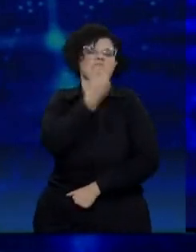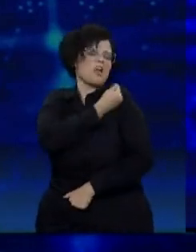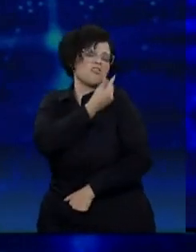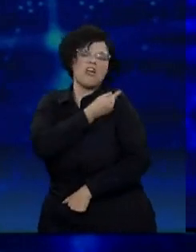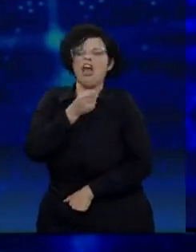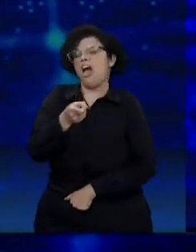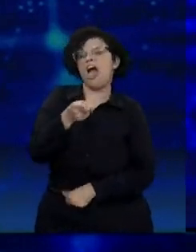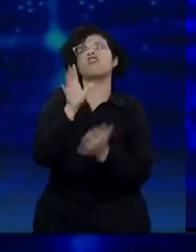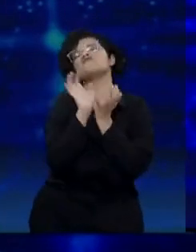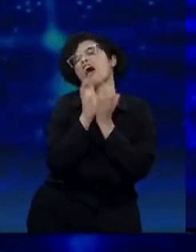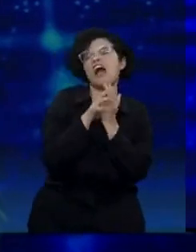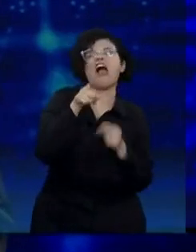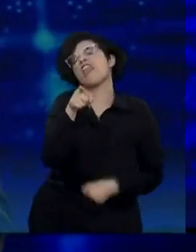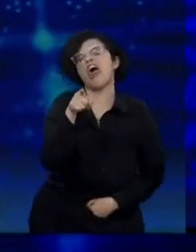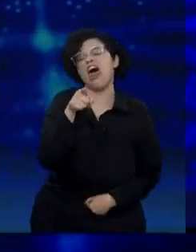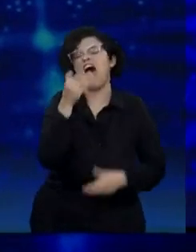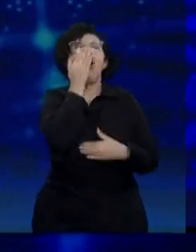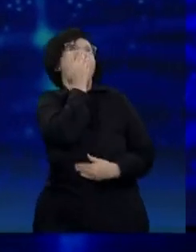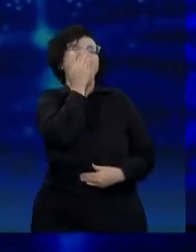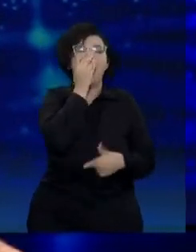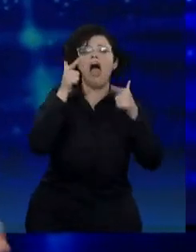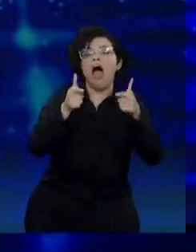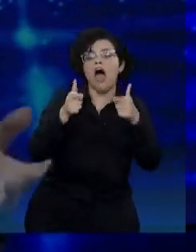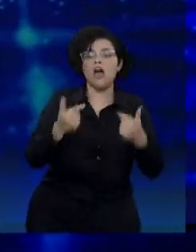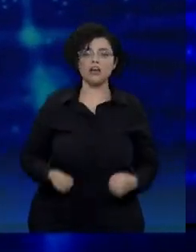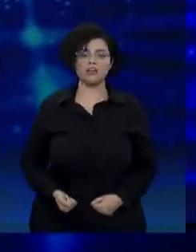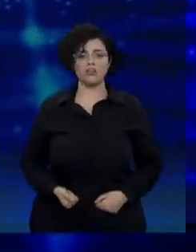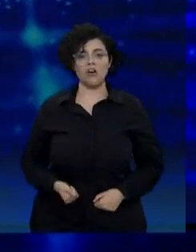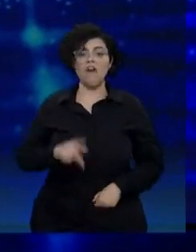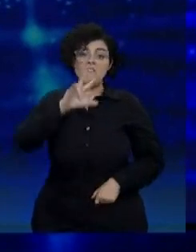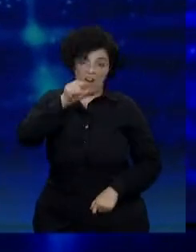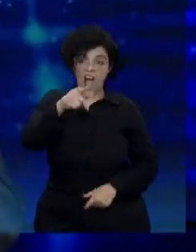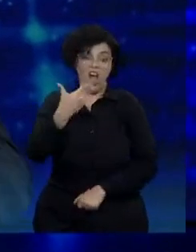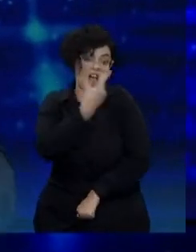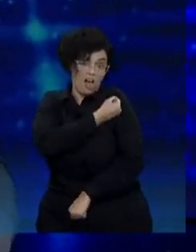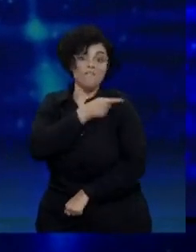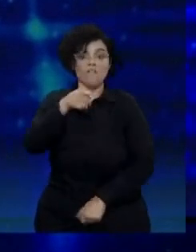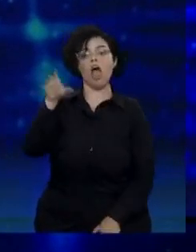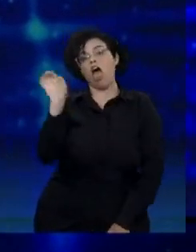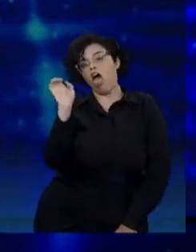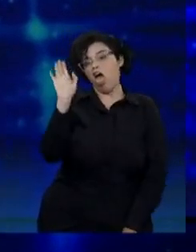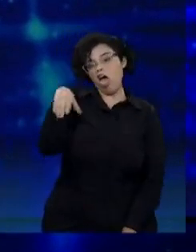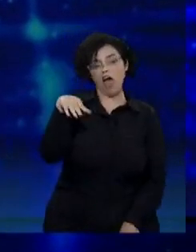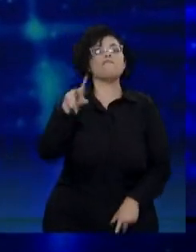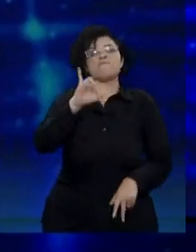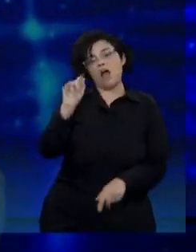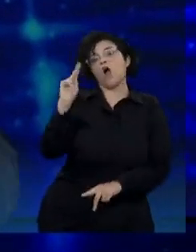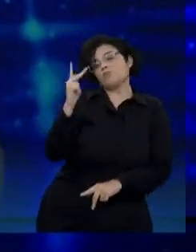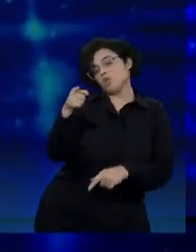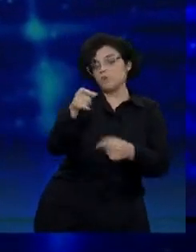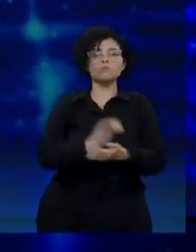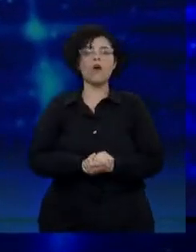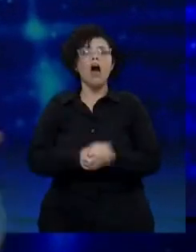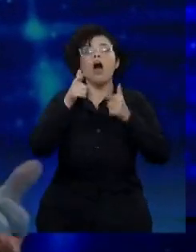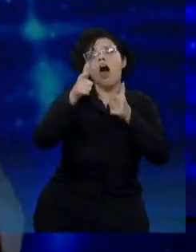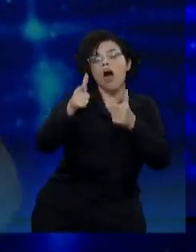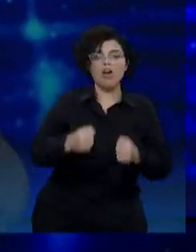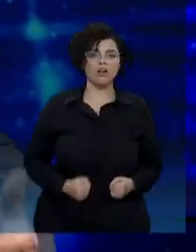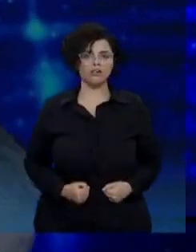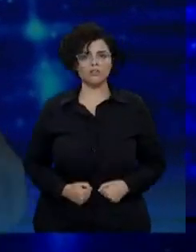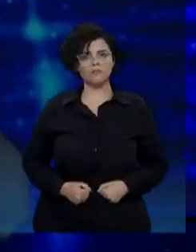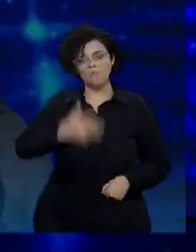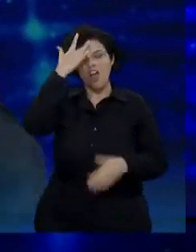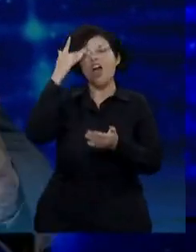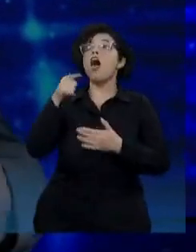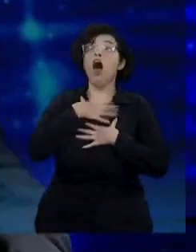tomava vacina virava jacaré, que virava homossexual, que não podia tomar vacina. O senhor gozou das pessoas,